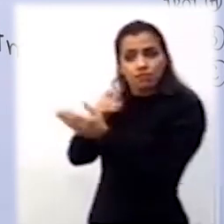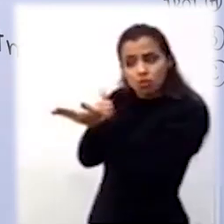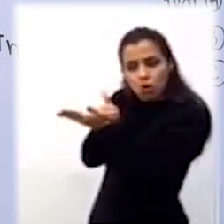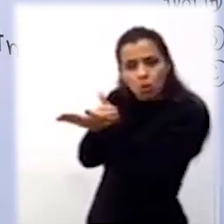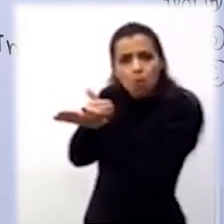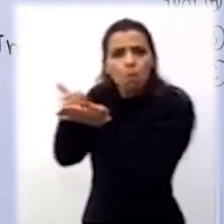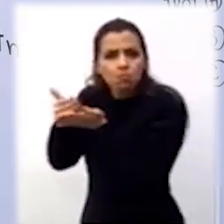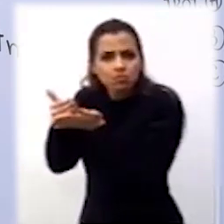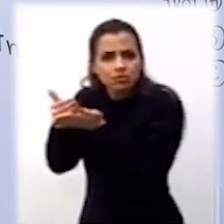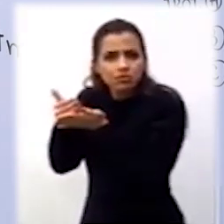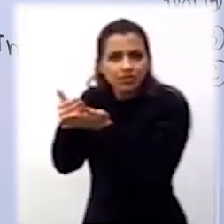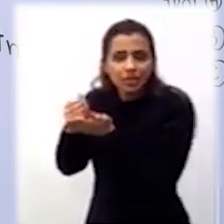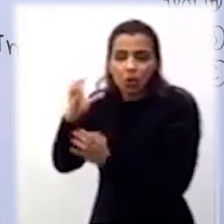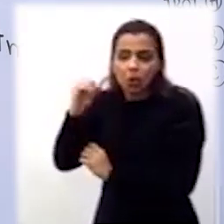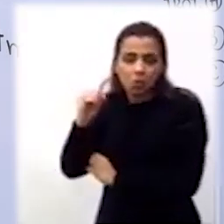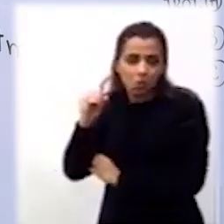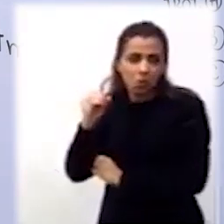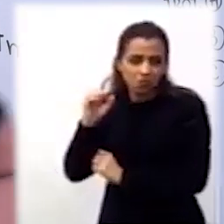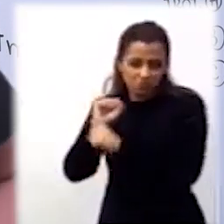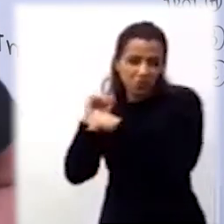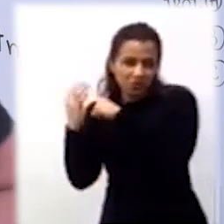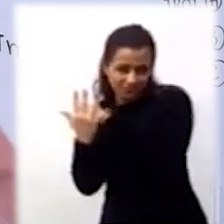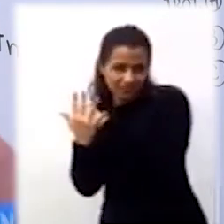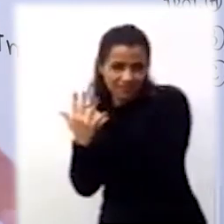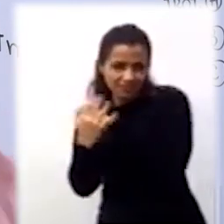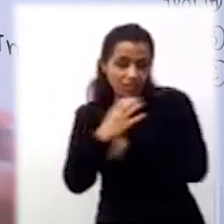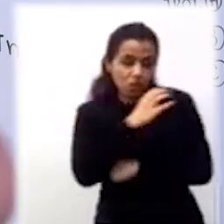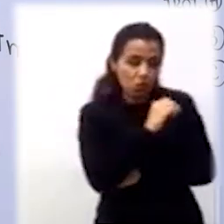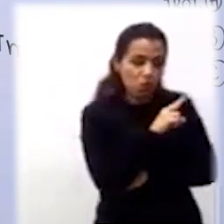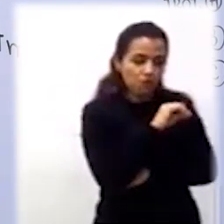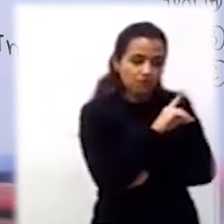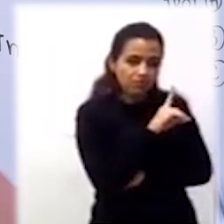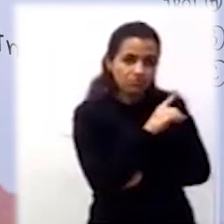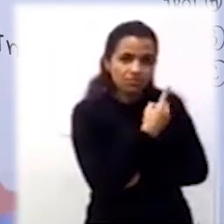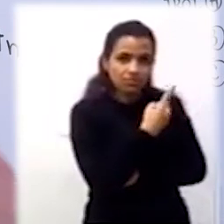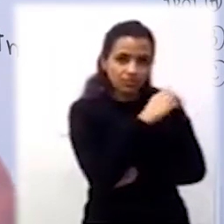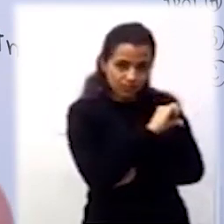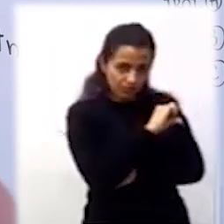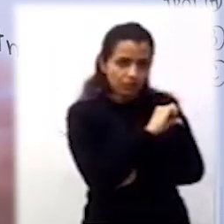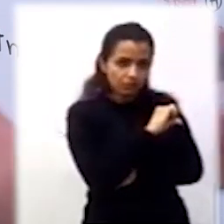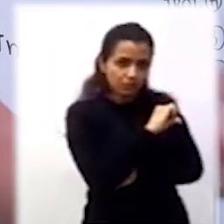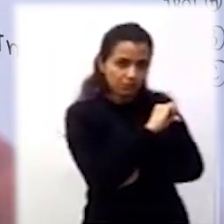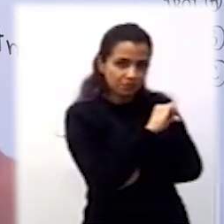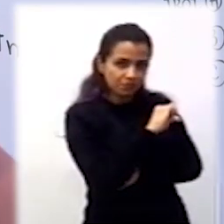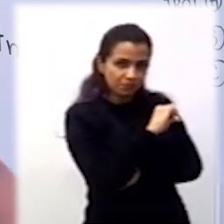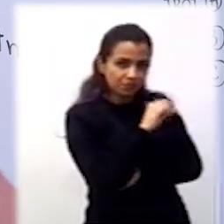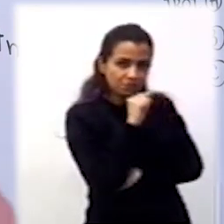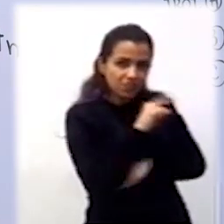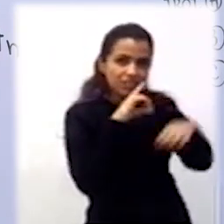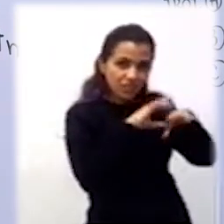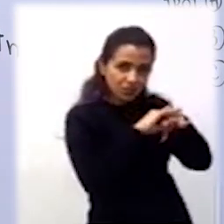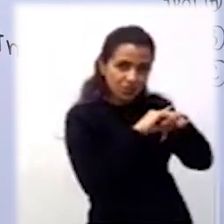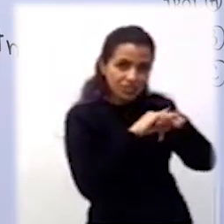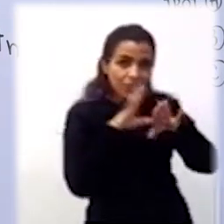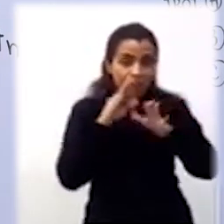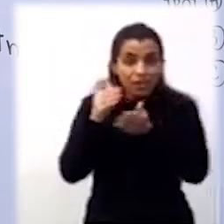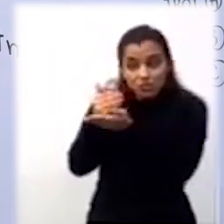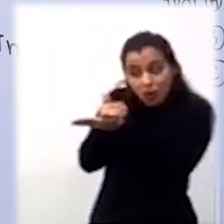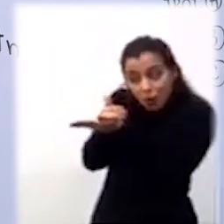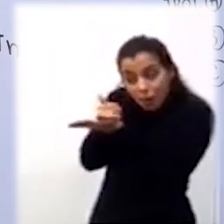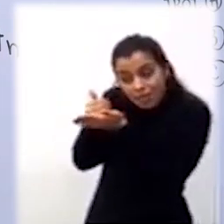muita gente chama de coronavírus, mas coronavírus é um termo genérico para vários vírus. Existe uma família de coronavírus. E